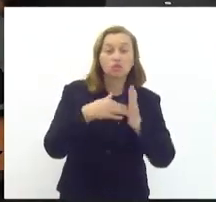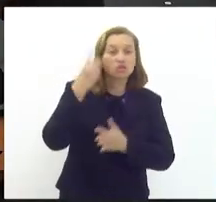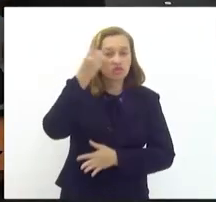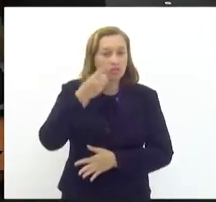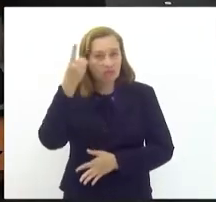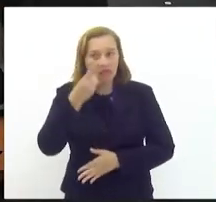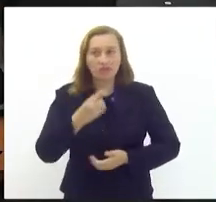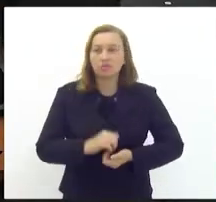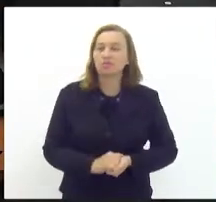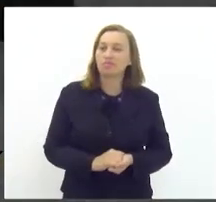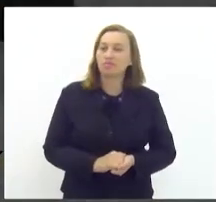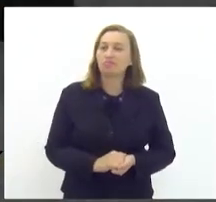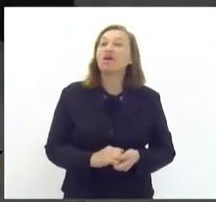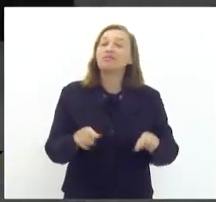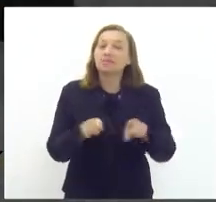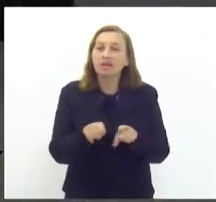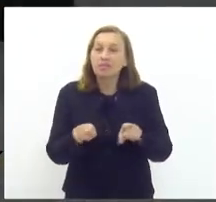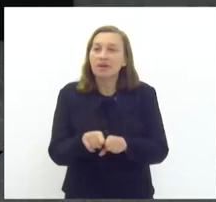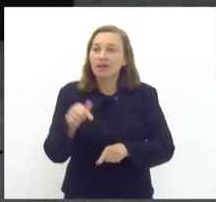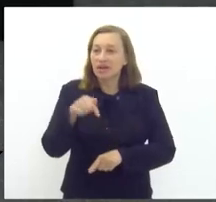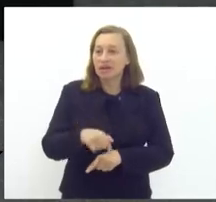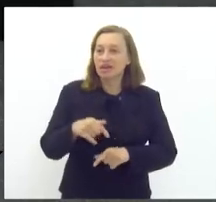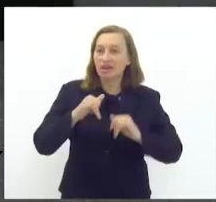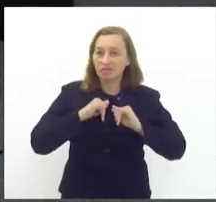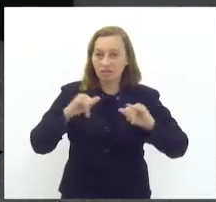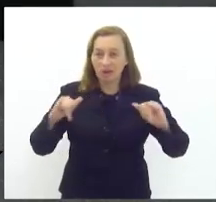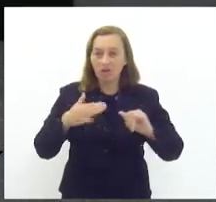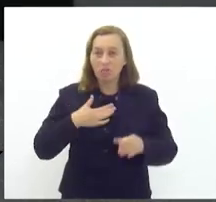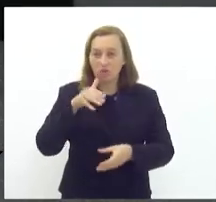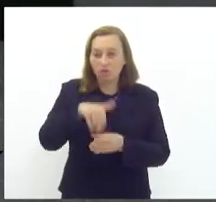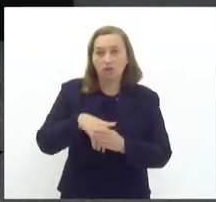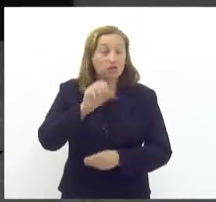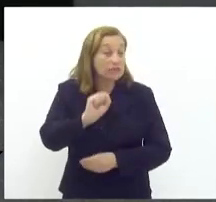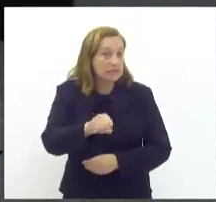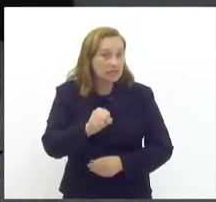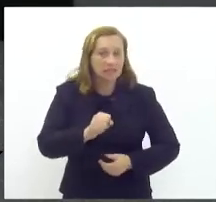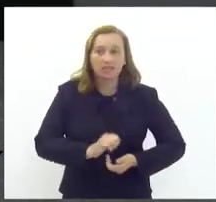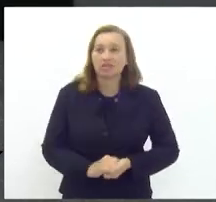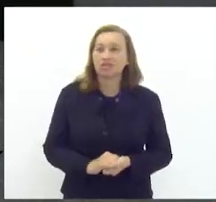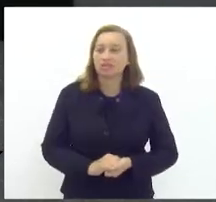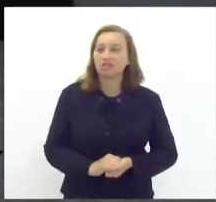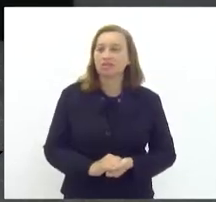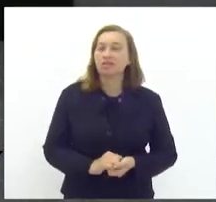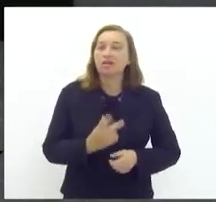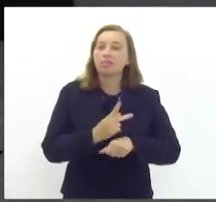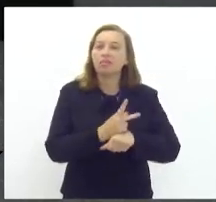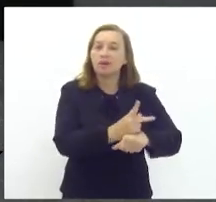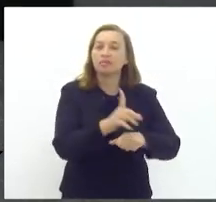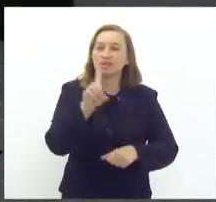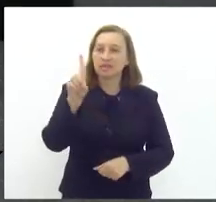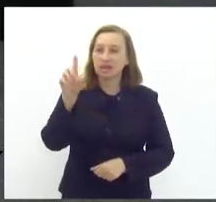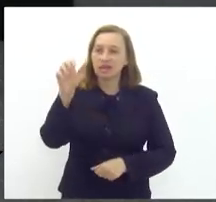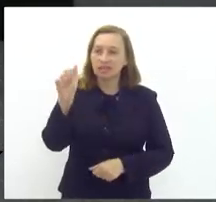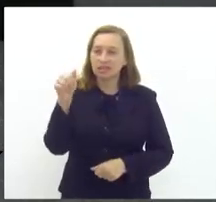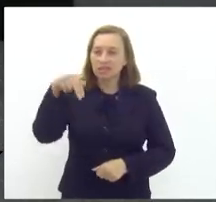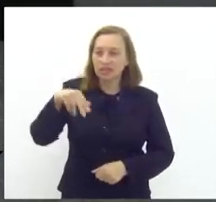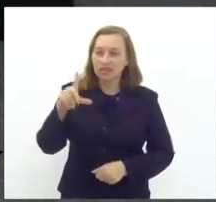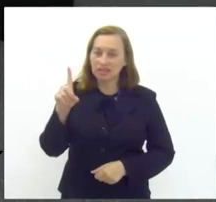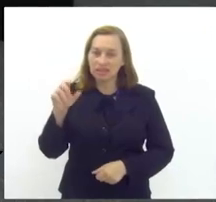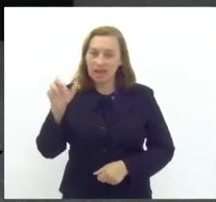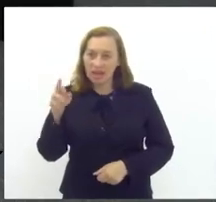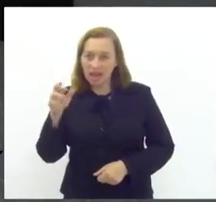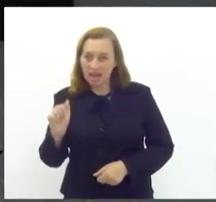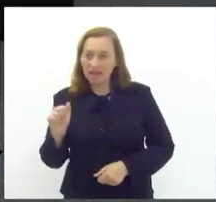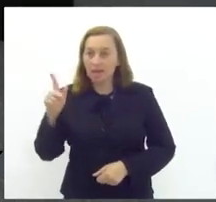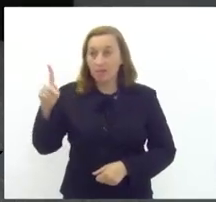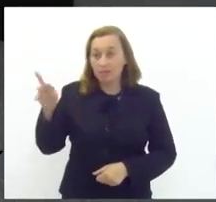senhores deputados também quero aqui declarar o meu voto favorável ao prêmio Dandara para Preta Gil uma